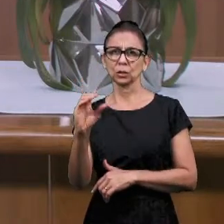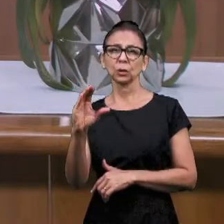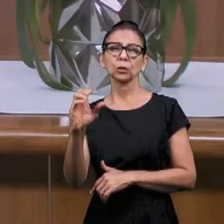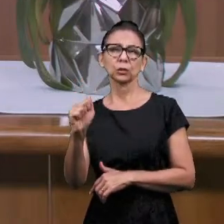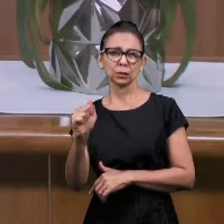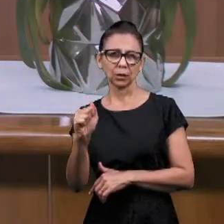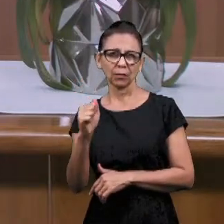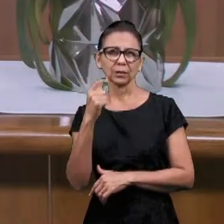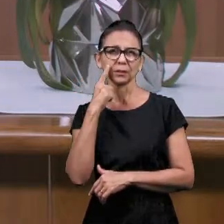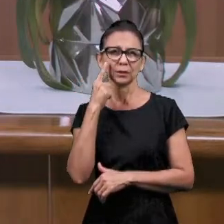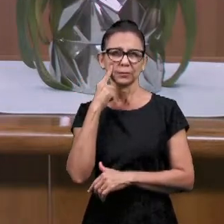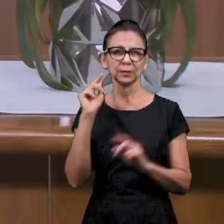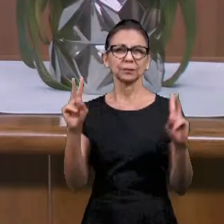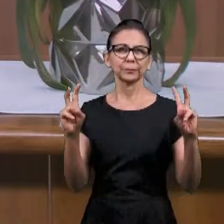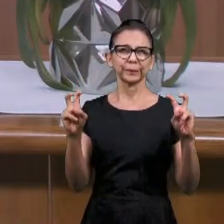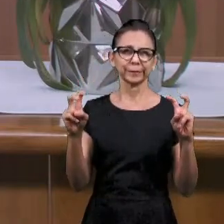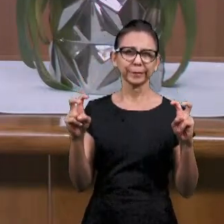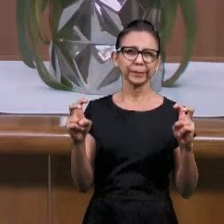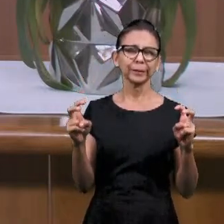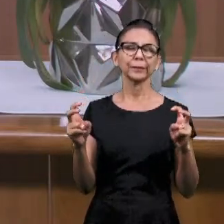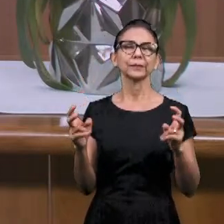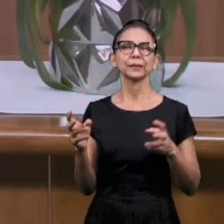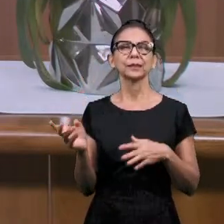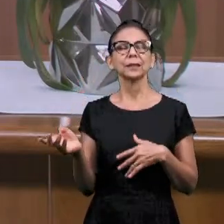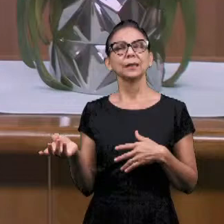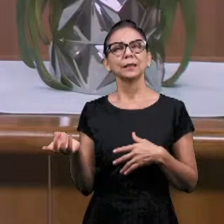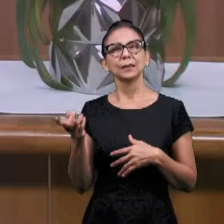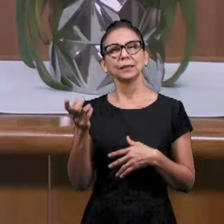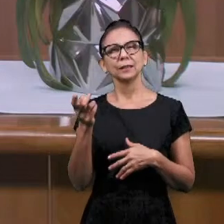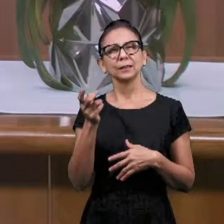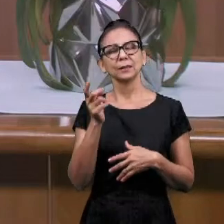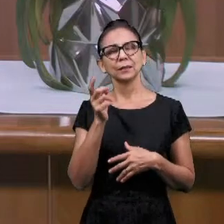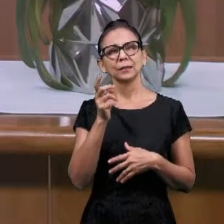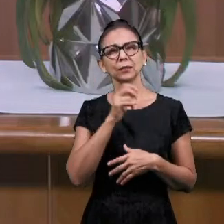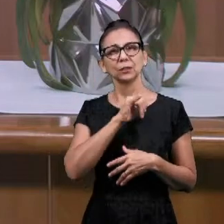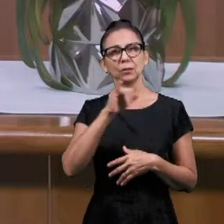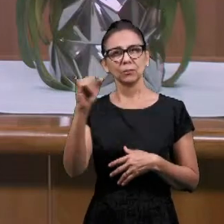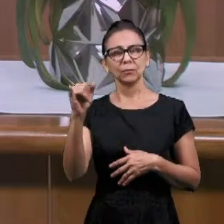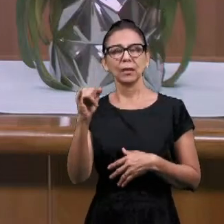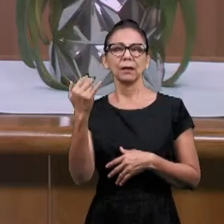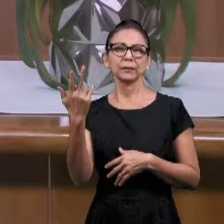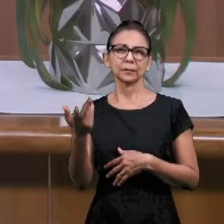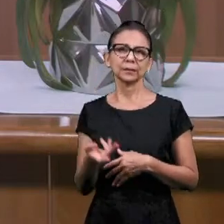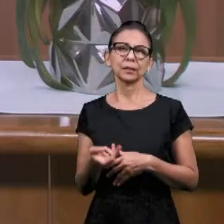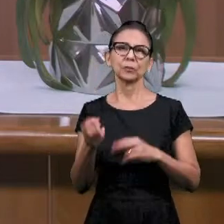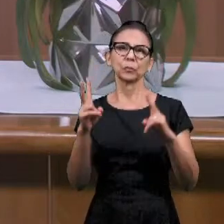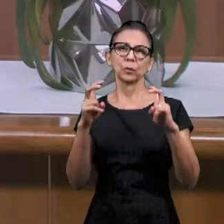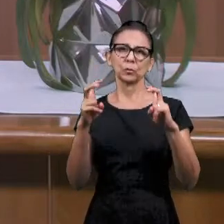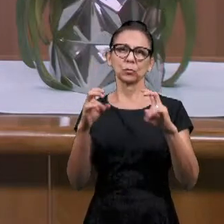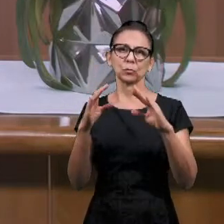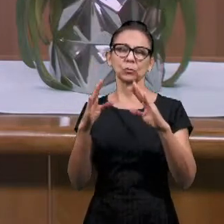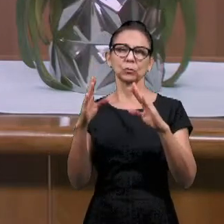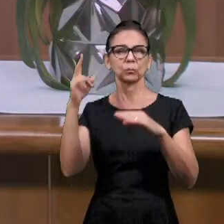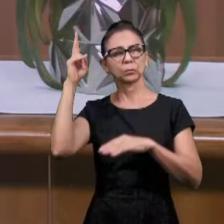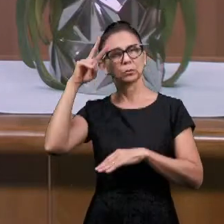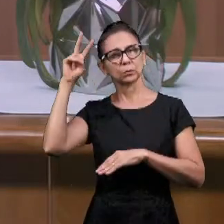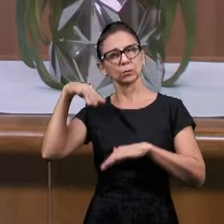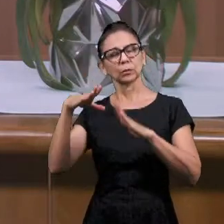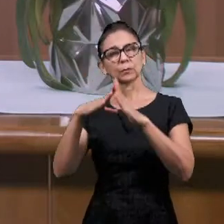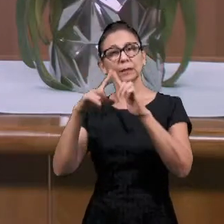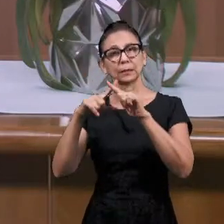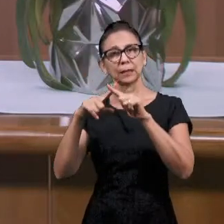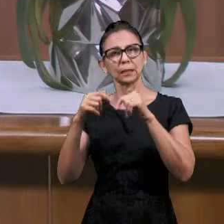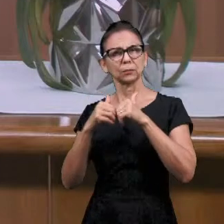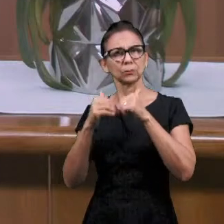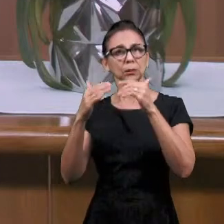ouvido essa expressão algumas vezes. Sempre que a gente fala sobre a história da Igreja Cristã Maranata, a gente se refere a esta igreja, porque